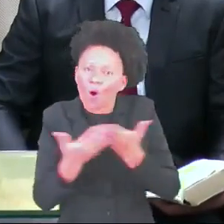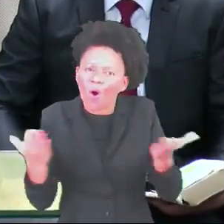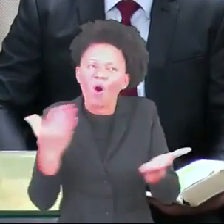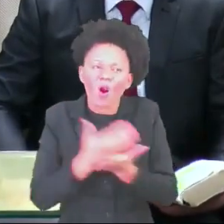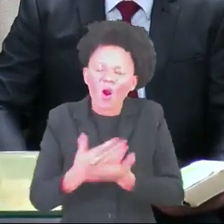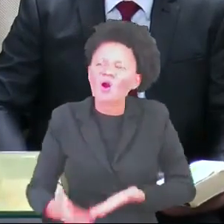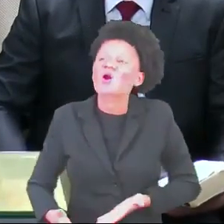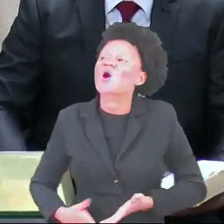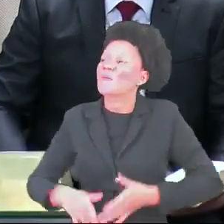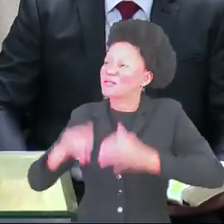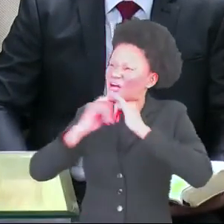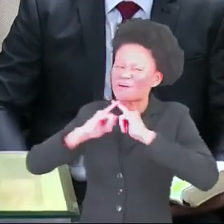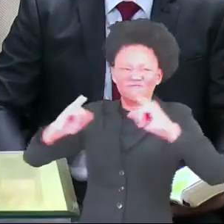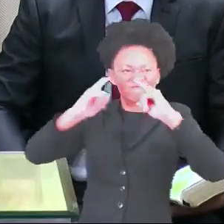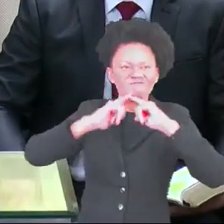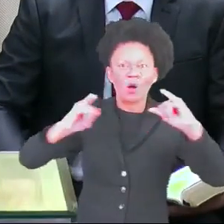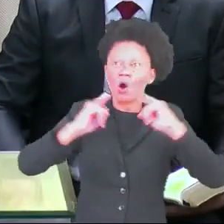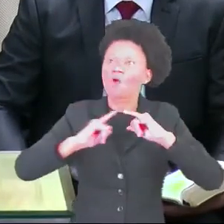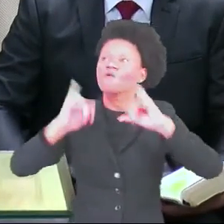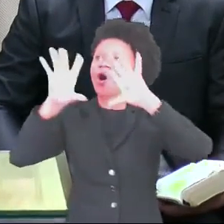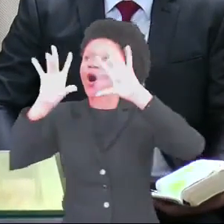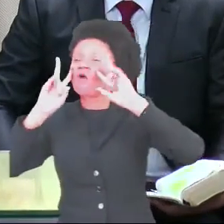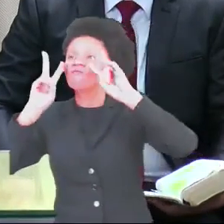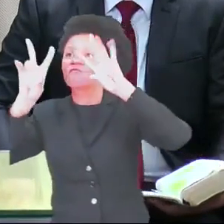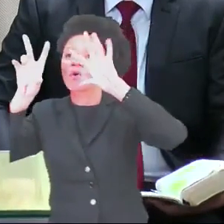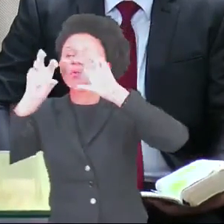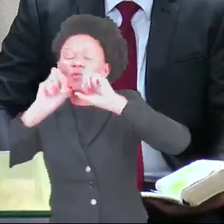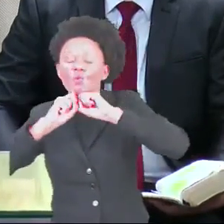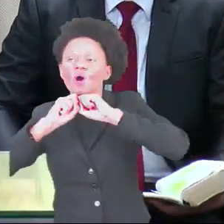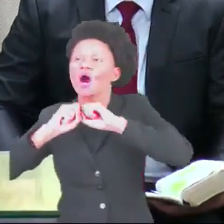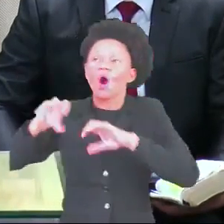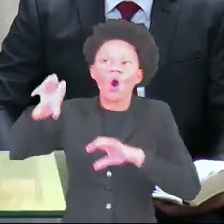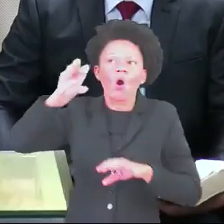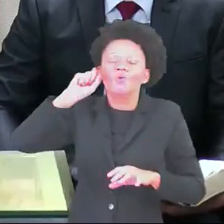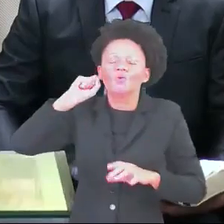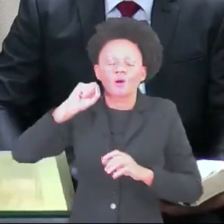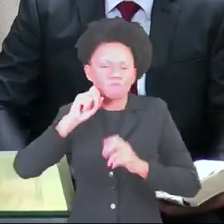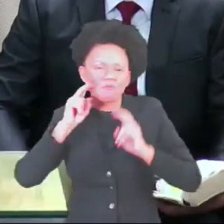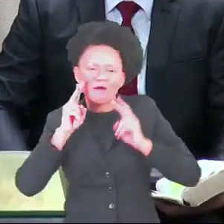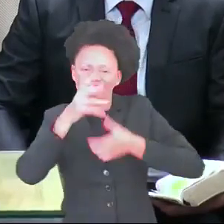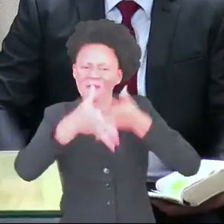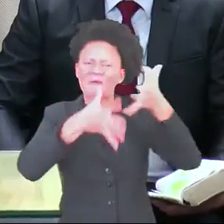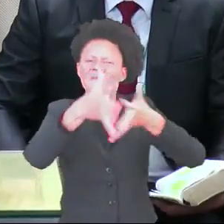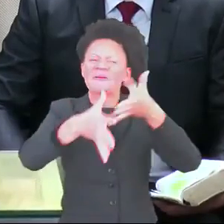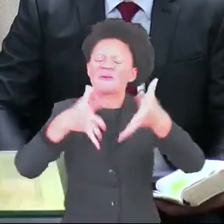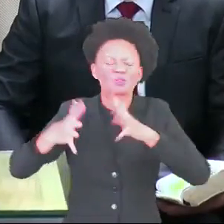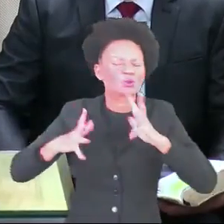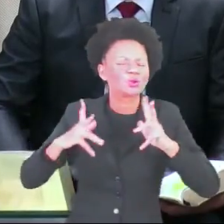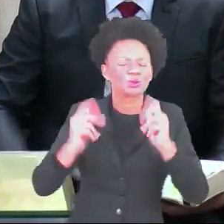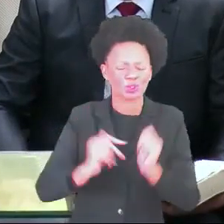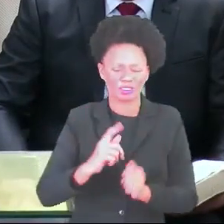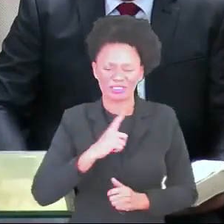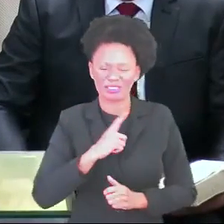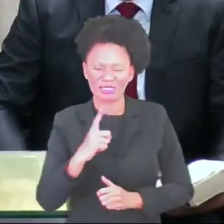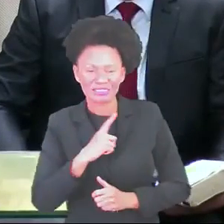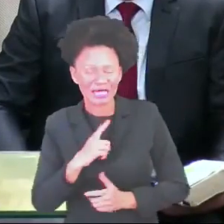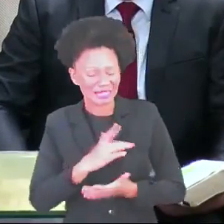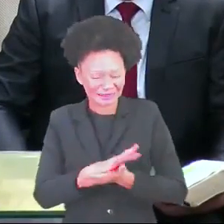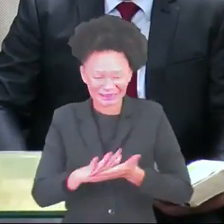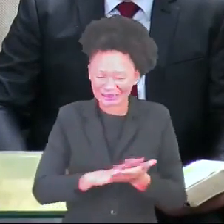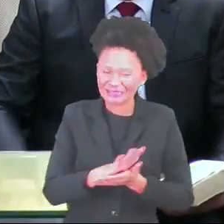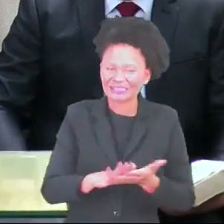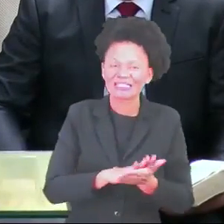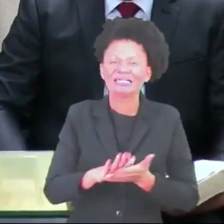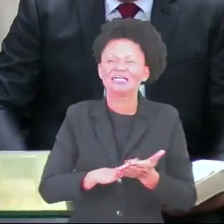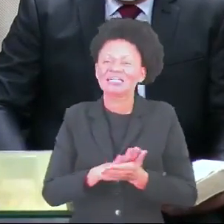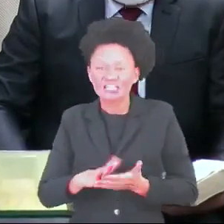a declarar o que você viu e o que você ouviu sobre tudo que você tem, tudo, e que leva e que chama